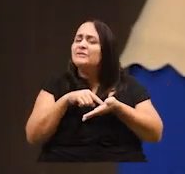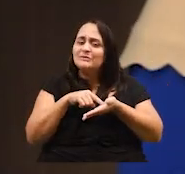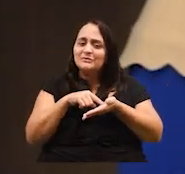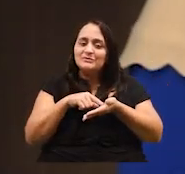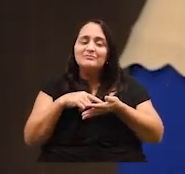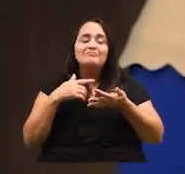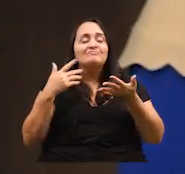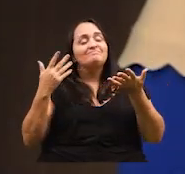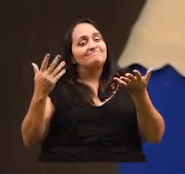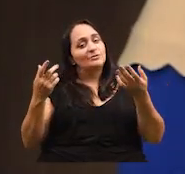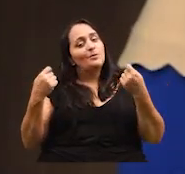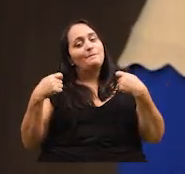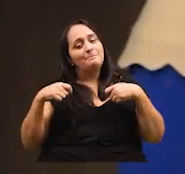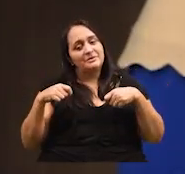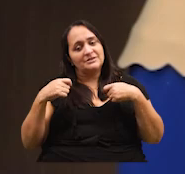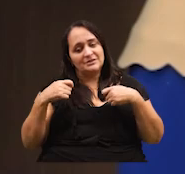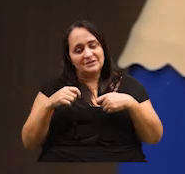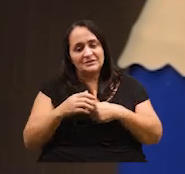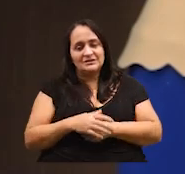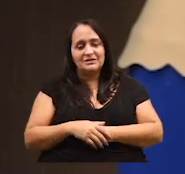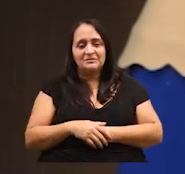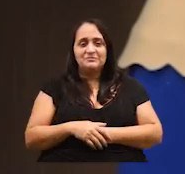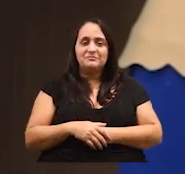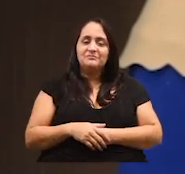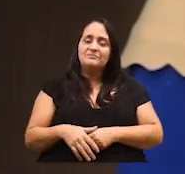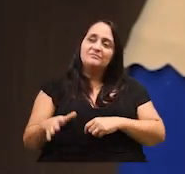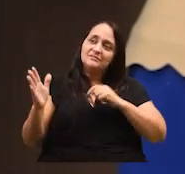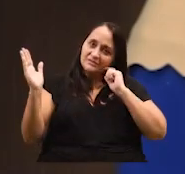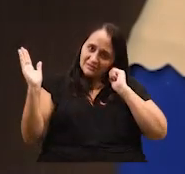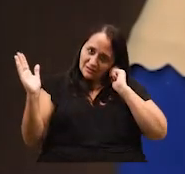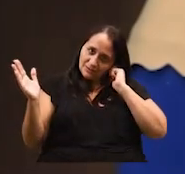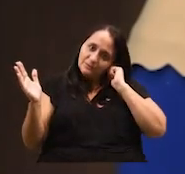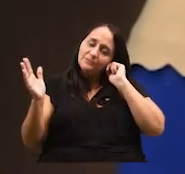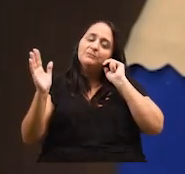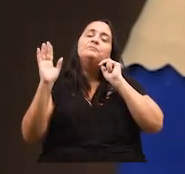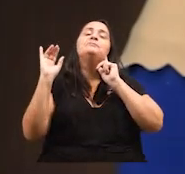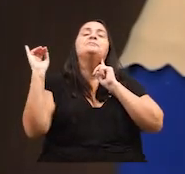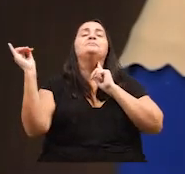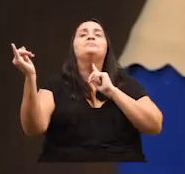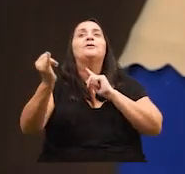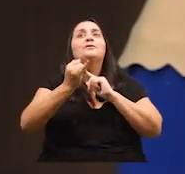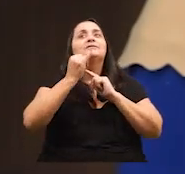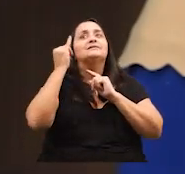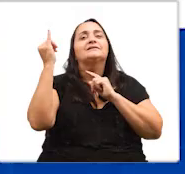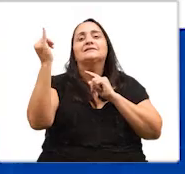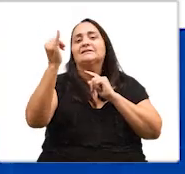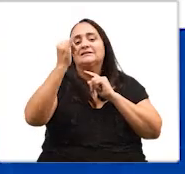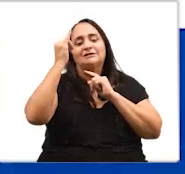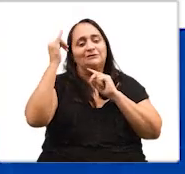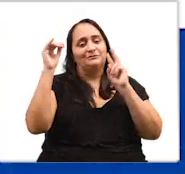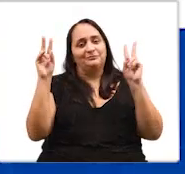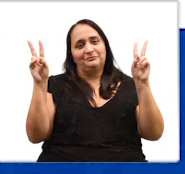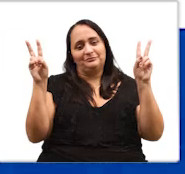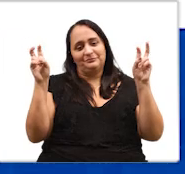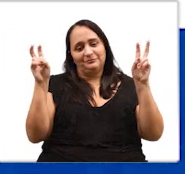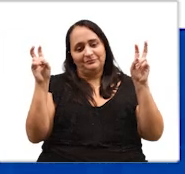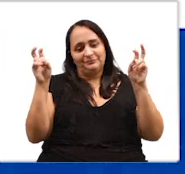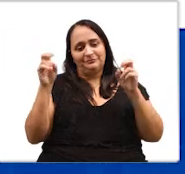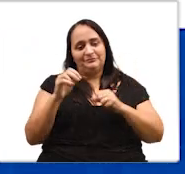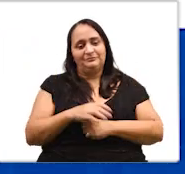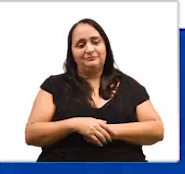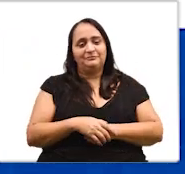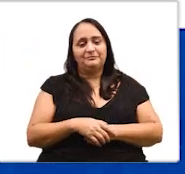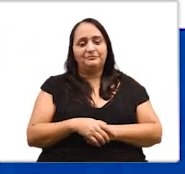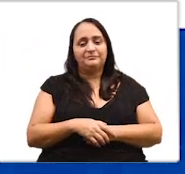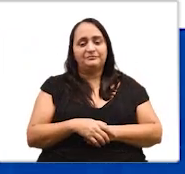que prato você está falando. Então, é muito importante ter o título. E, por fim, tem esse quadrozinho